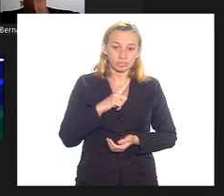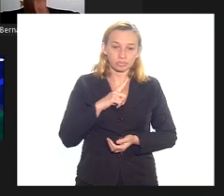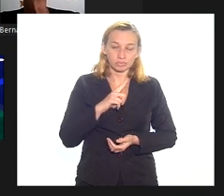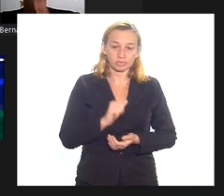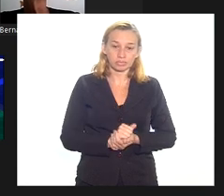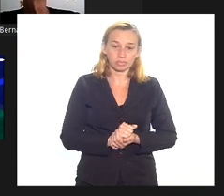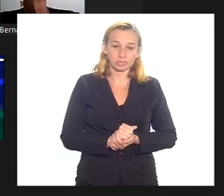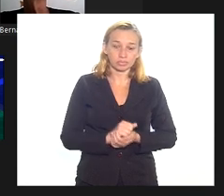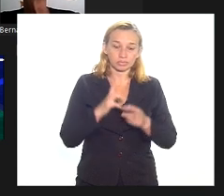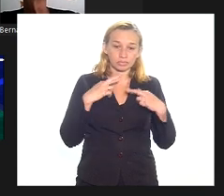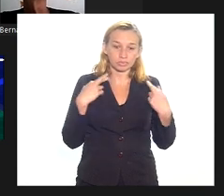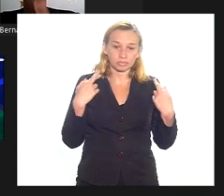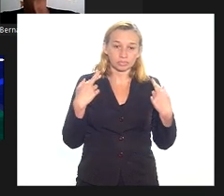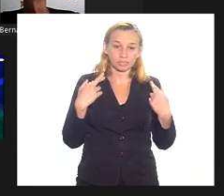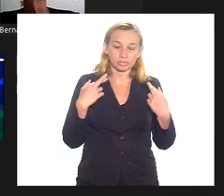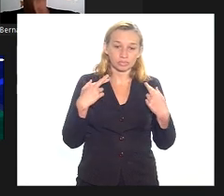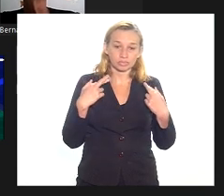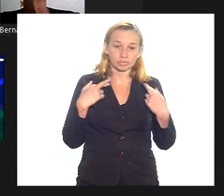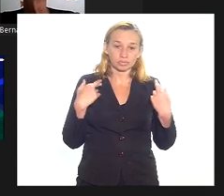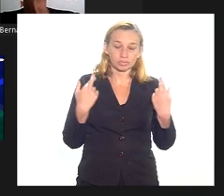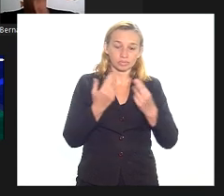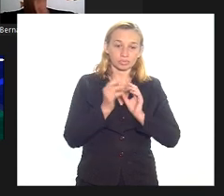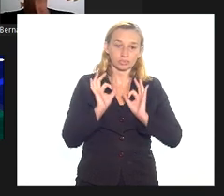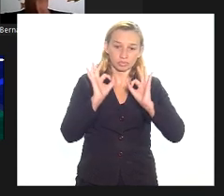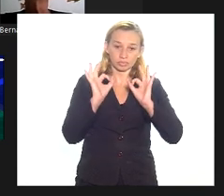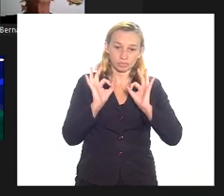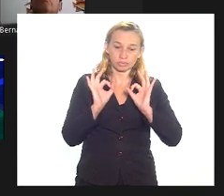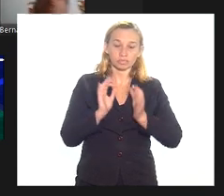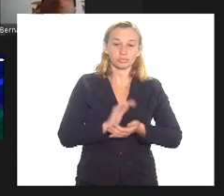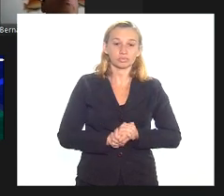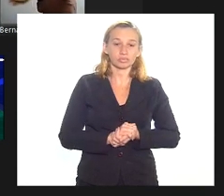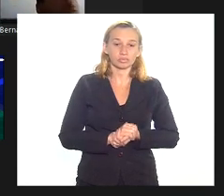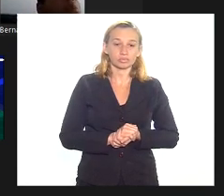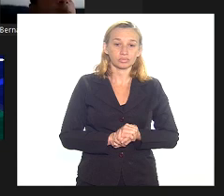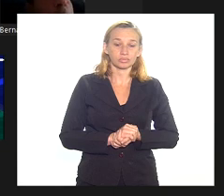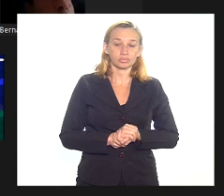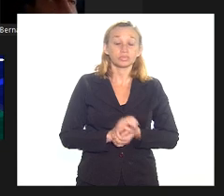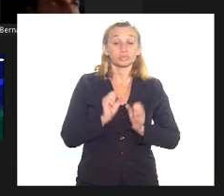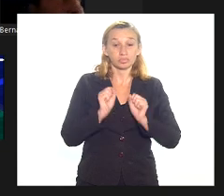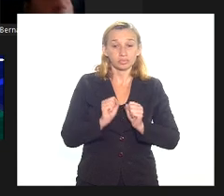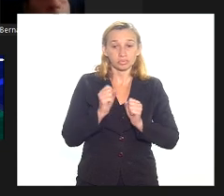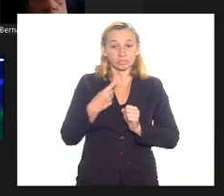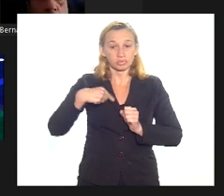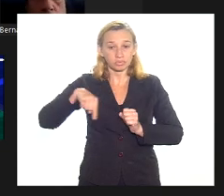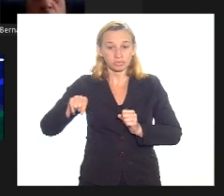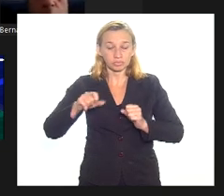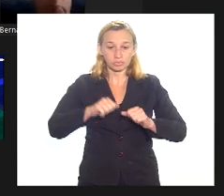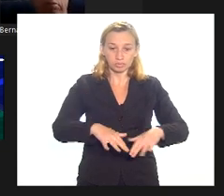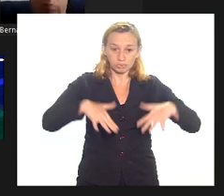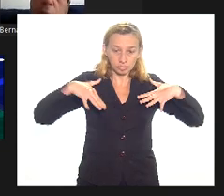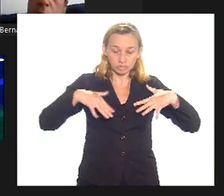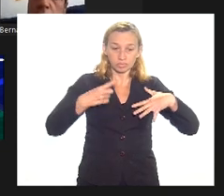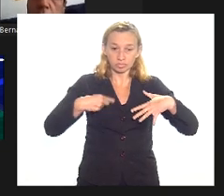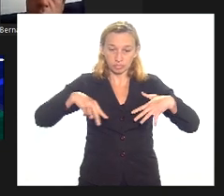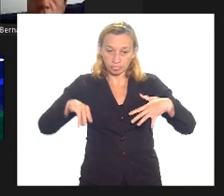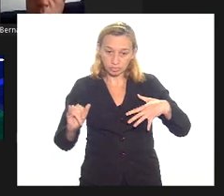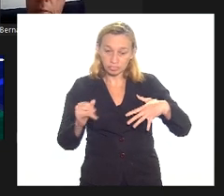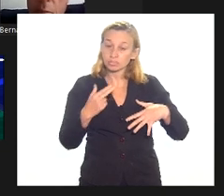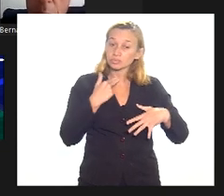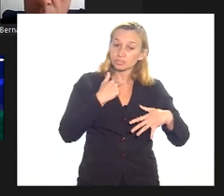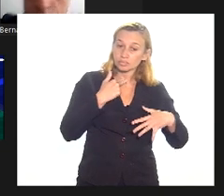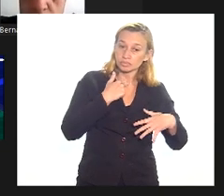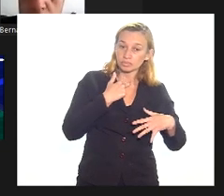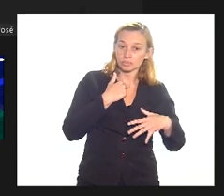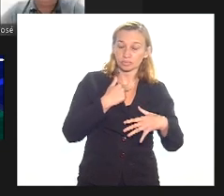um caráter híbrido, né? Aqueles que possam ir no plenário vão ao plenário e aqueles que não